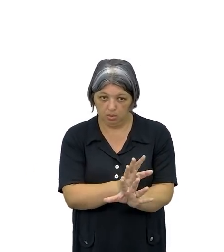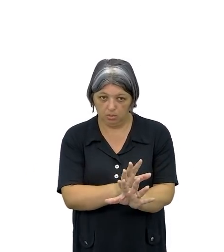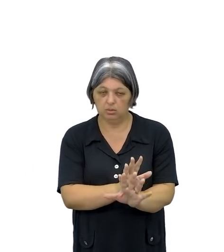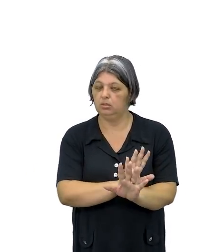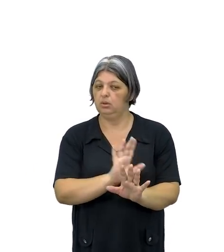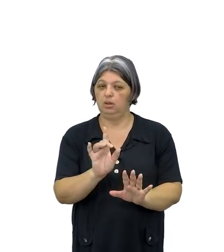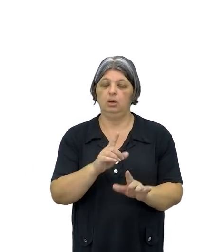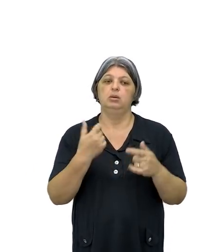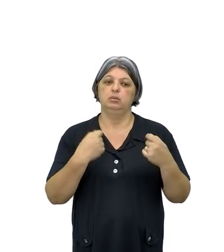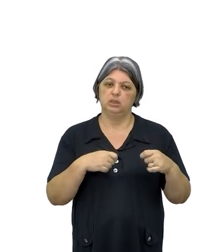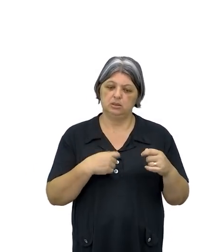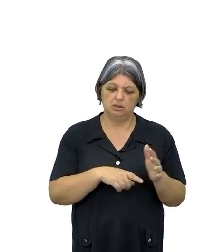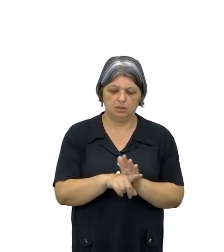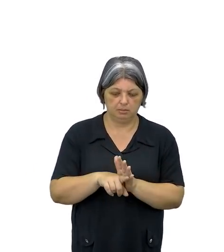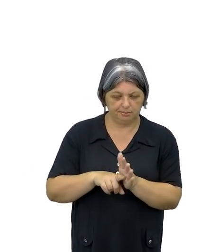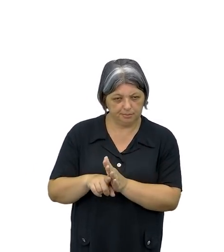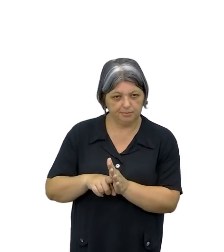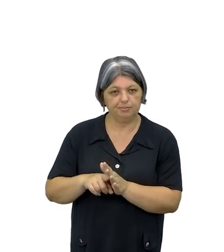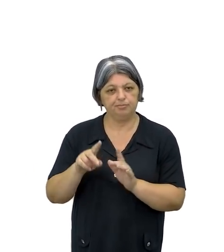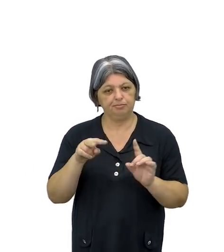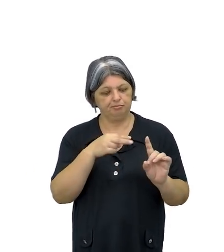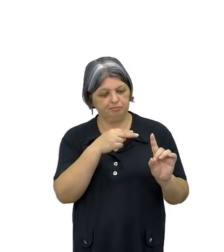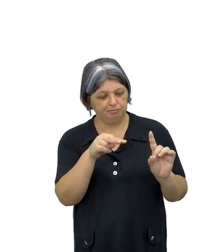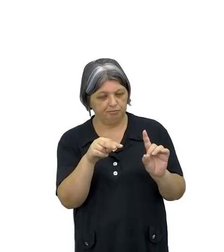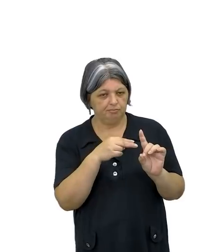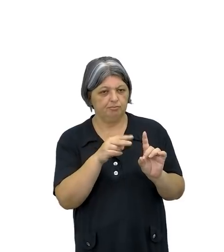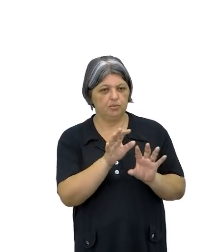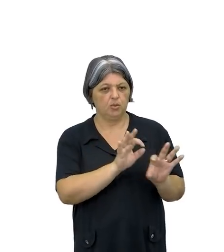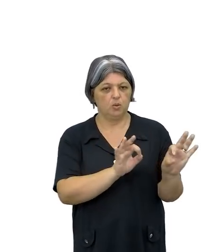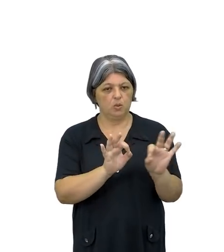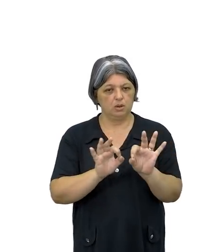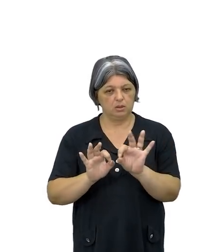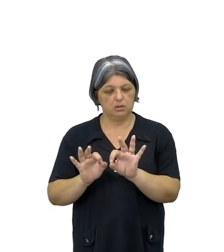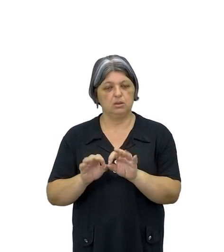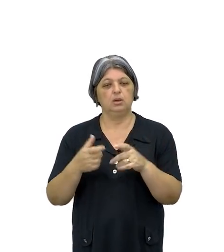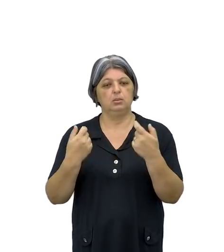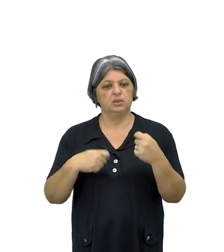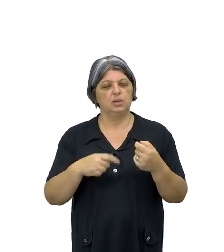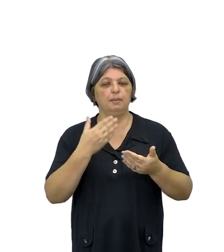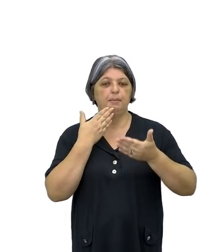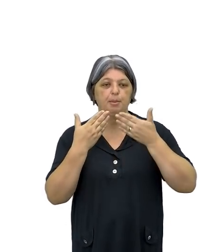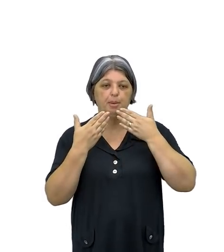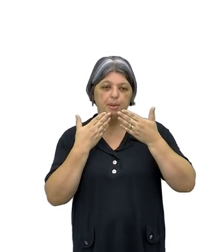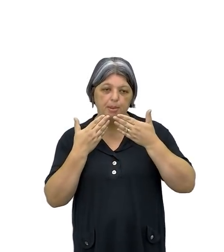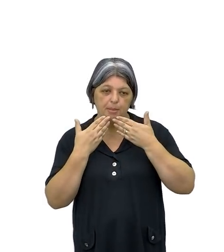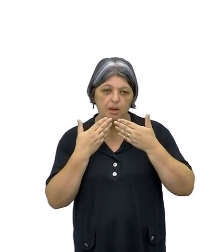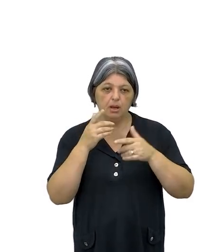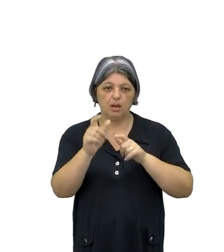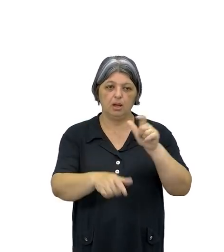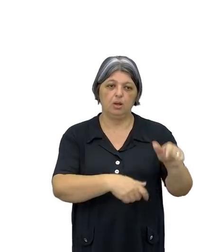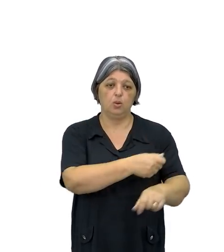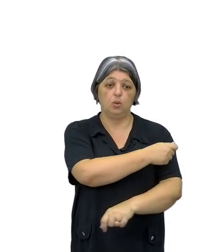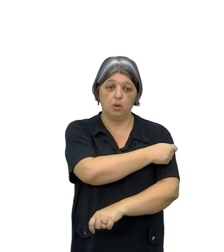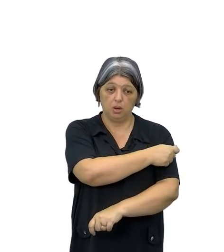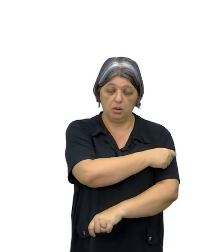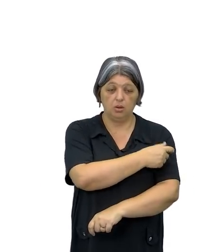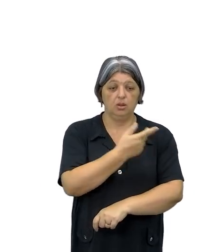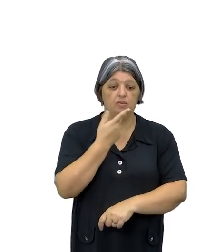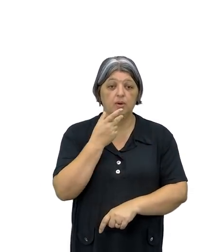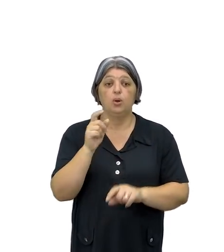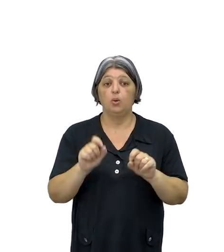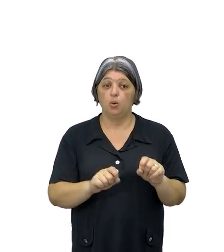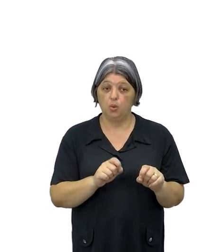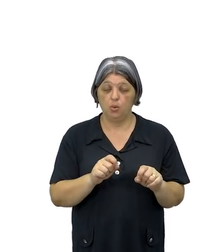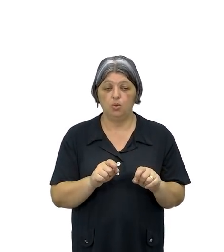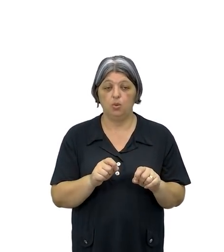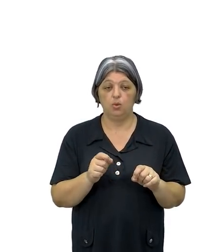olhar, cada grupo que eu estarei organizando, eu preciso conversar com esse estudante, dizer, olha, vocês